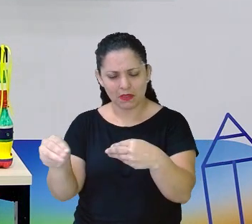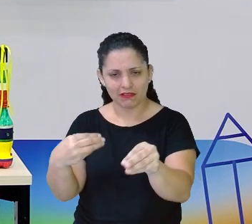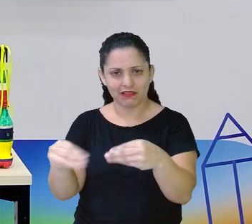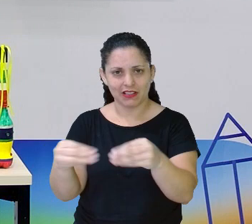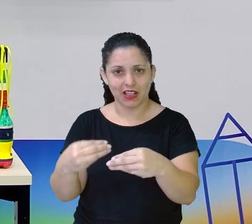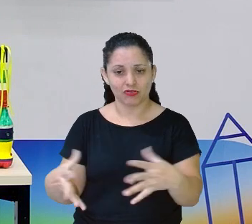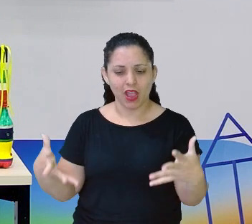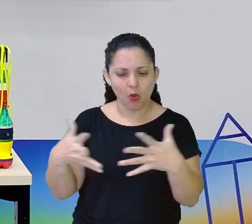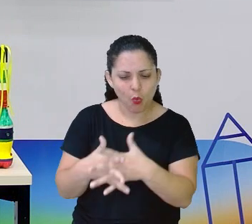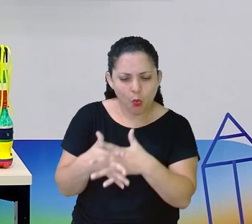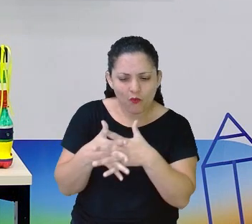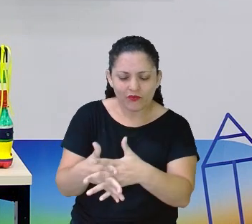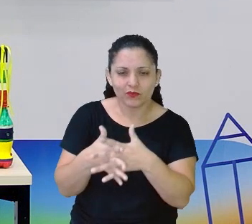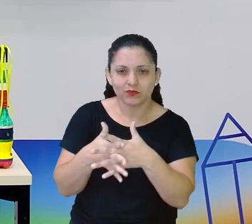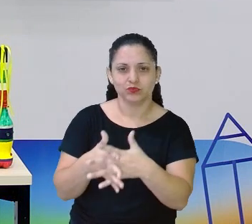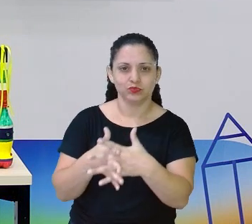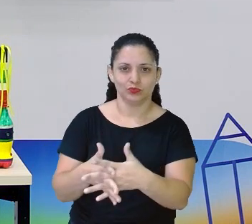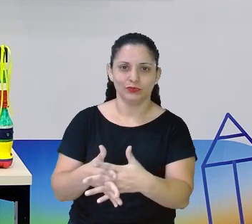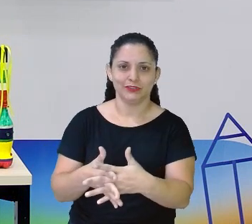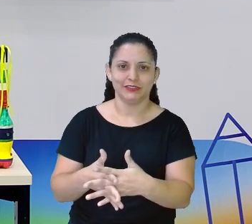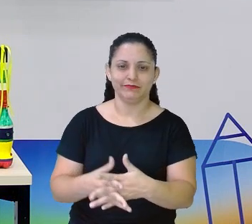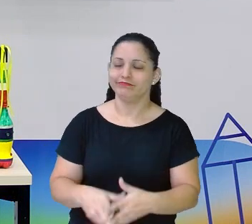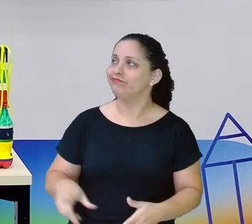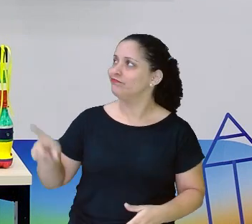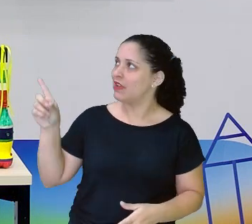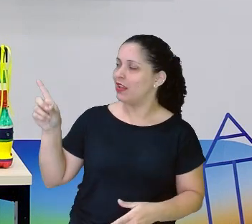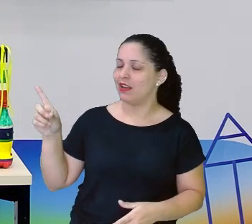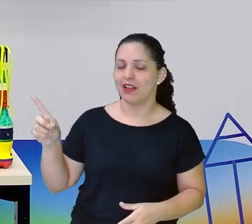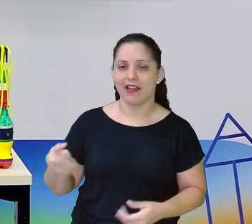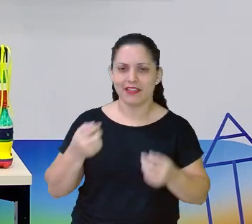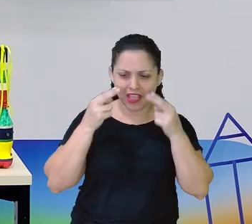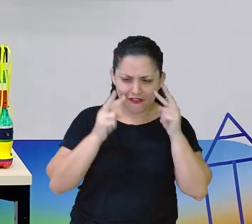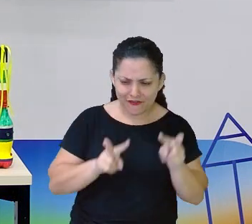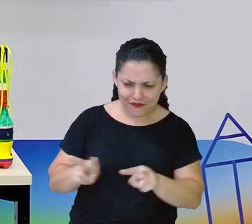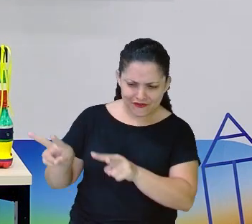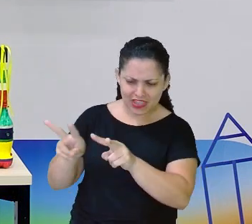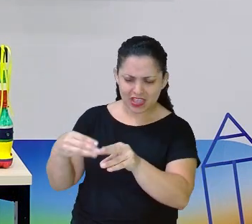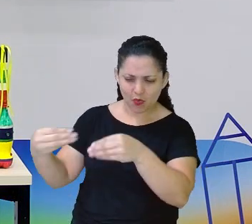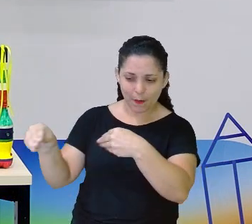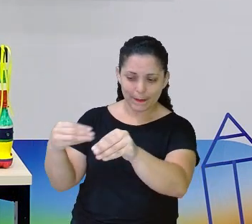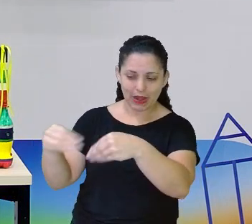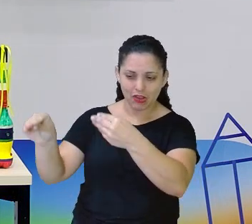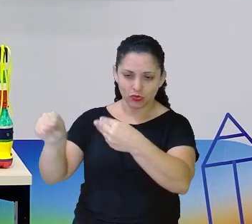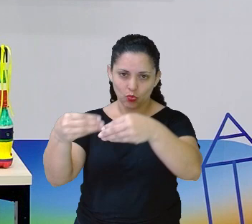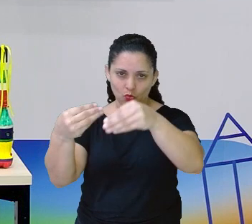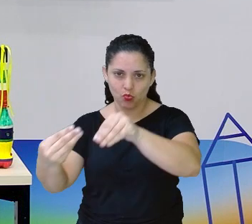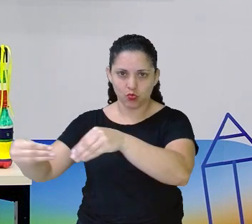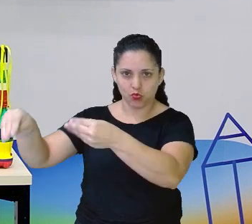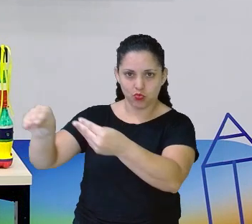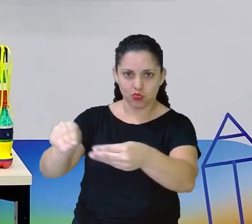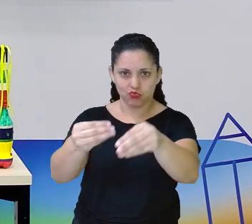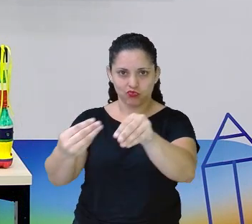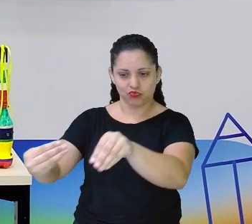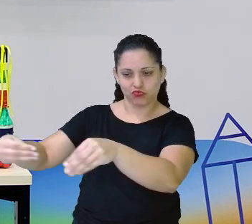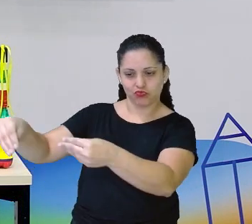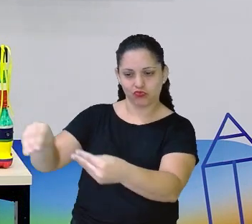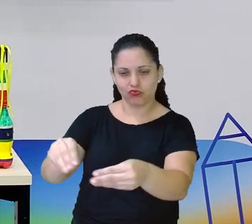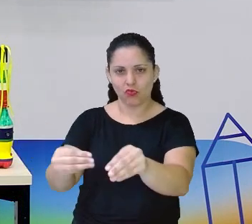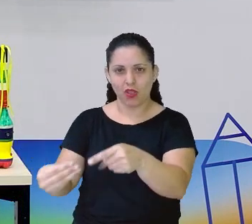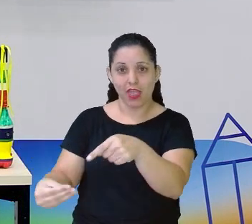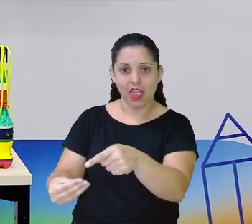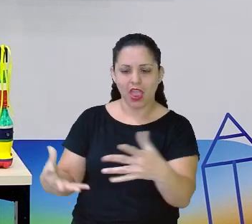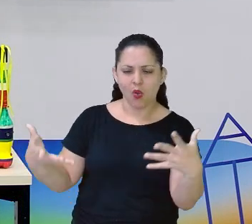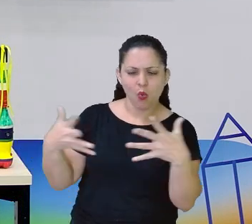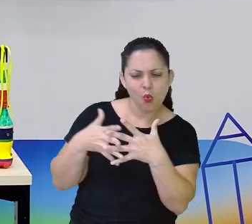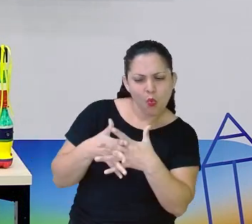a diferença. Mas uma tartaruga marinha, quando ela está ali, ela vê um saco plástico boiando ali no mar, ela